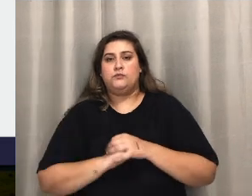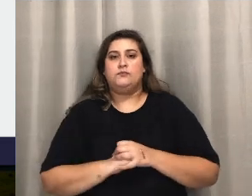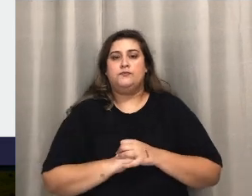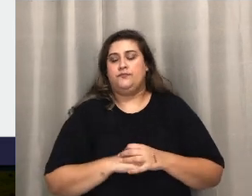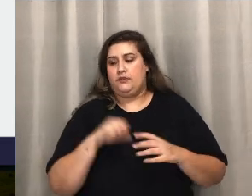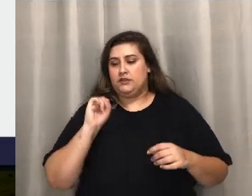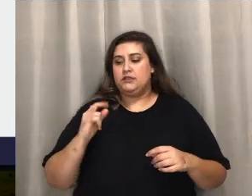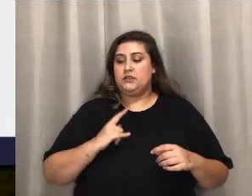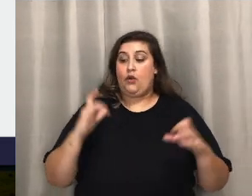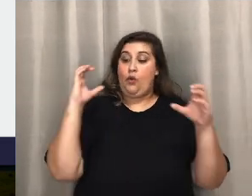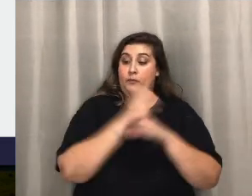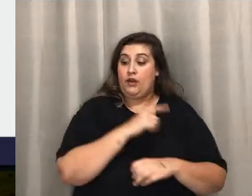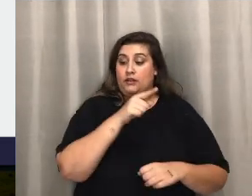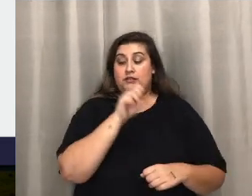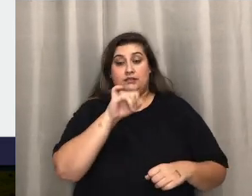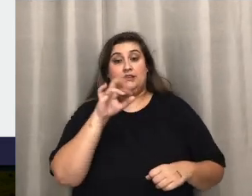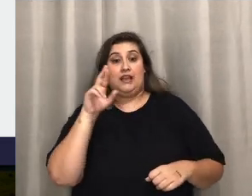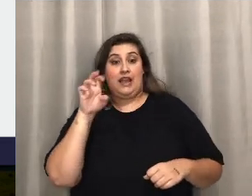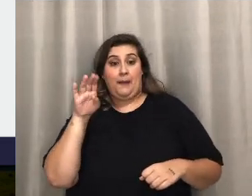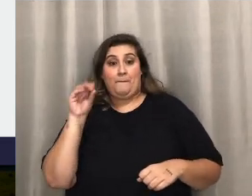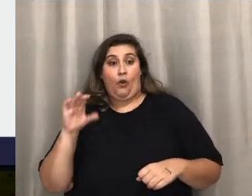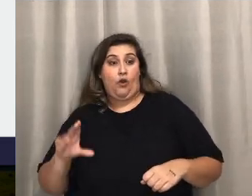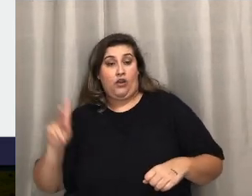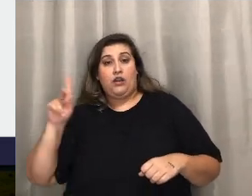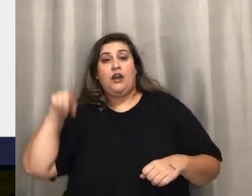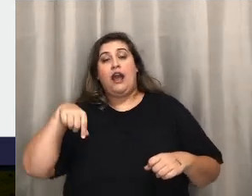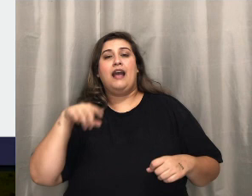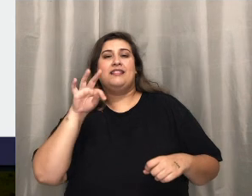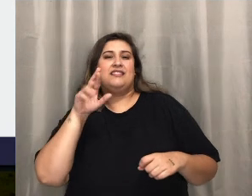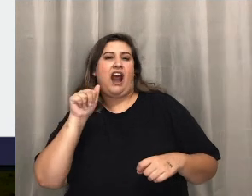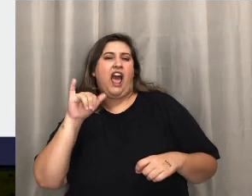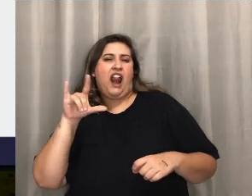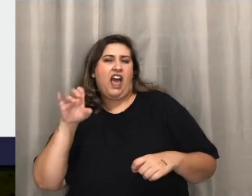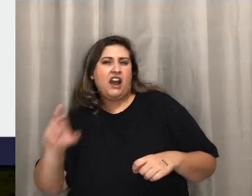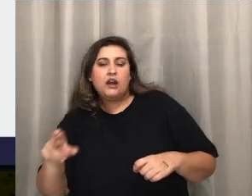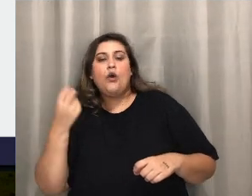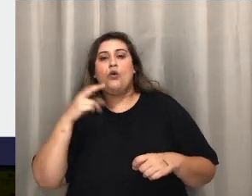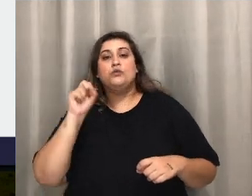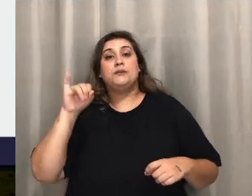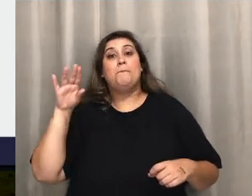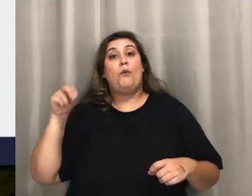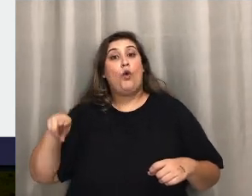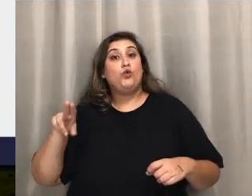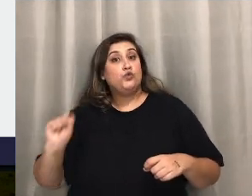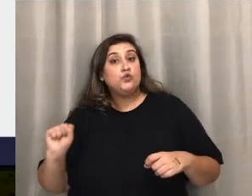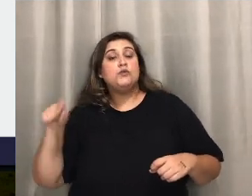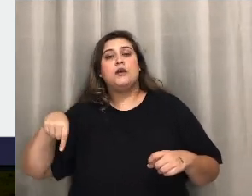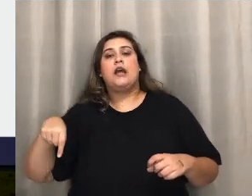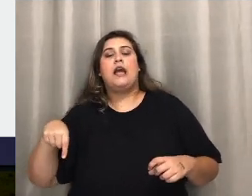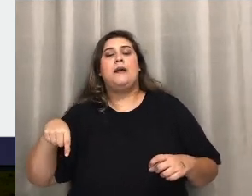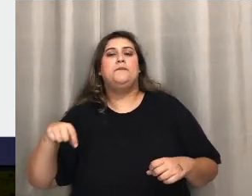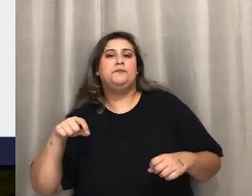bônus. O episódio completo é quando tem início, meio e fim. Se é reboque, uma espécie de